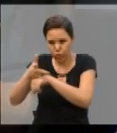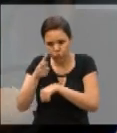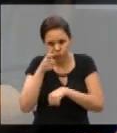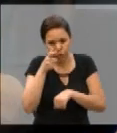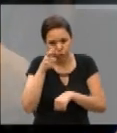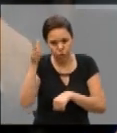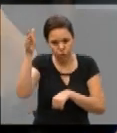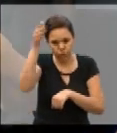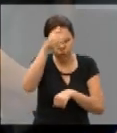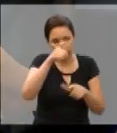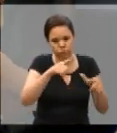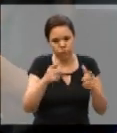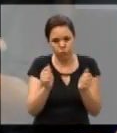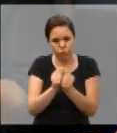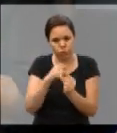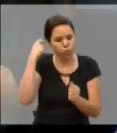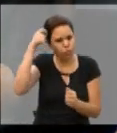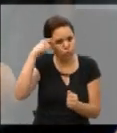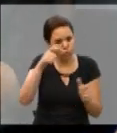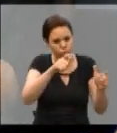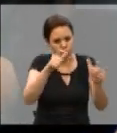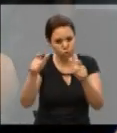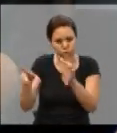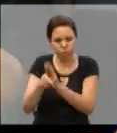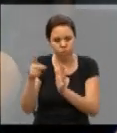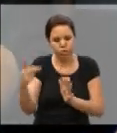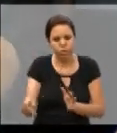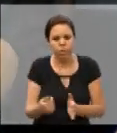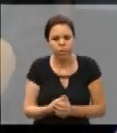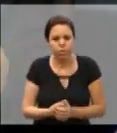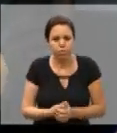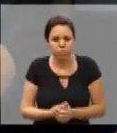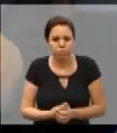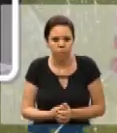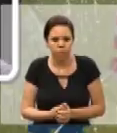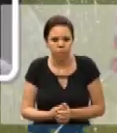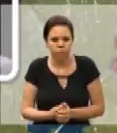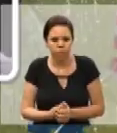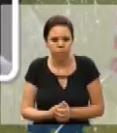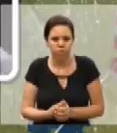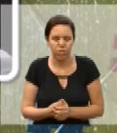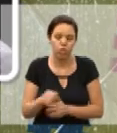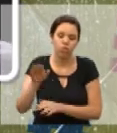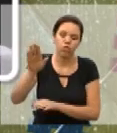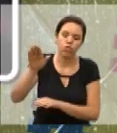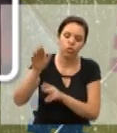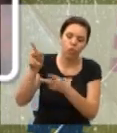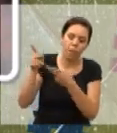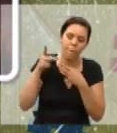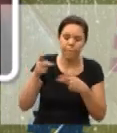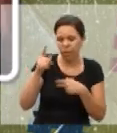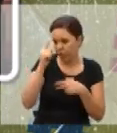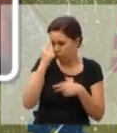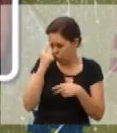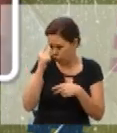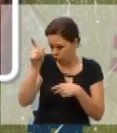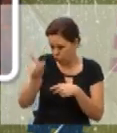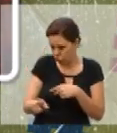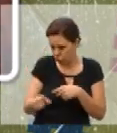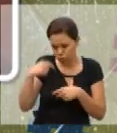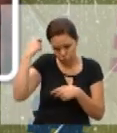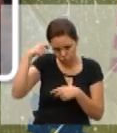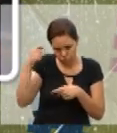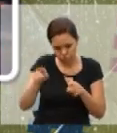nesses lugares também com atores dos lugares, né? Então ele escalava um ator indiano para fazer a parte na Índia,